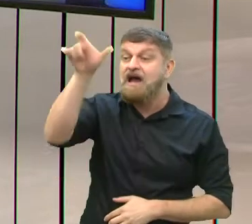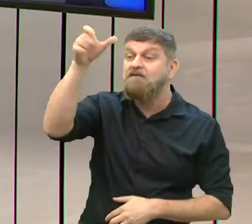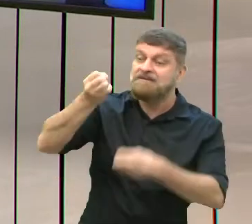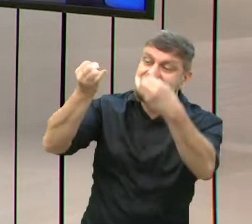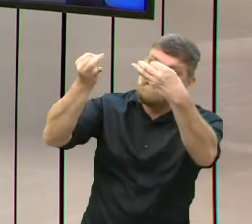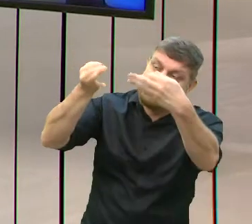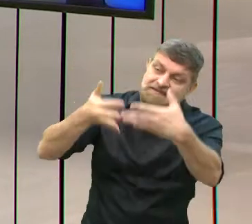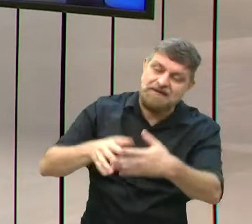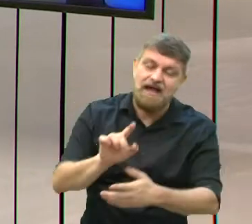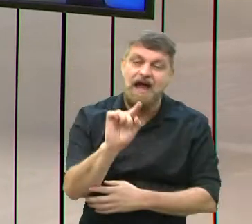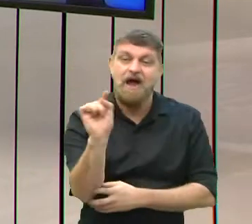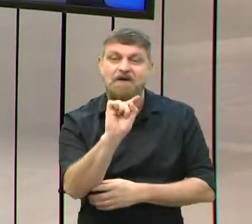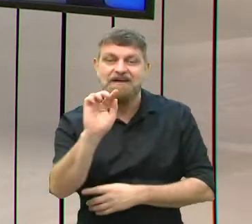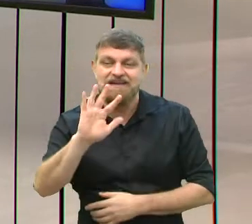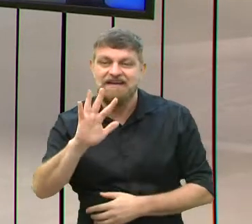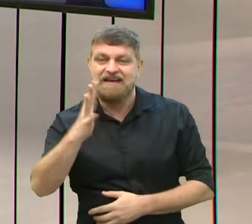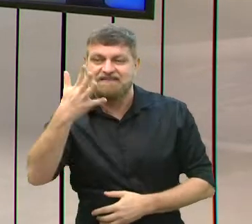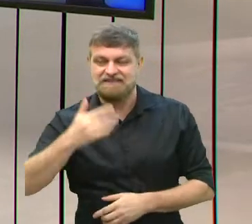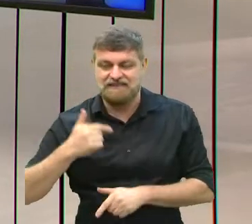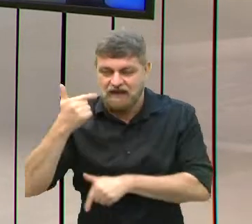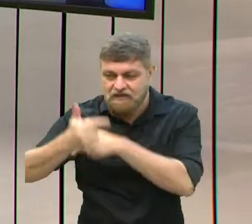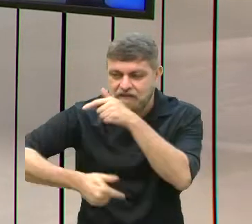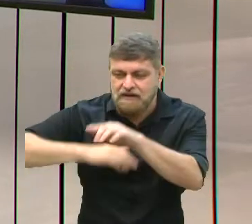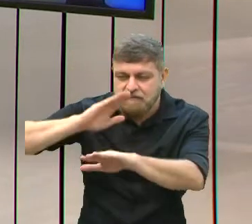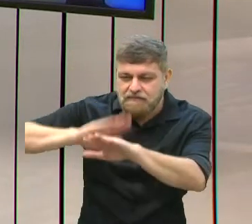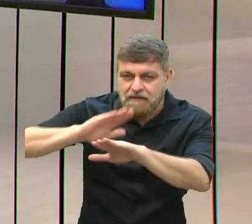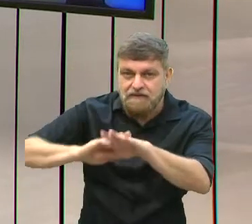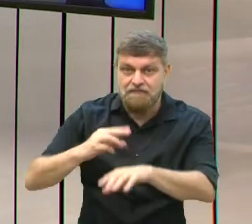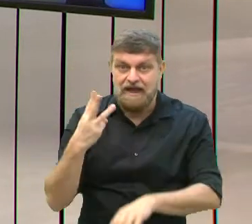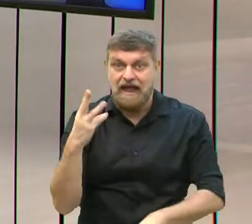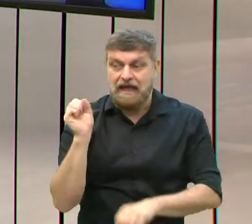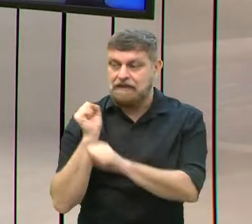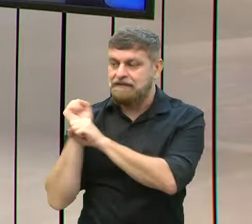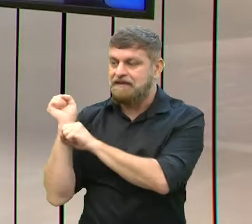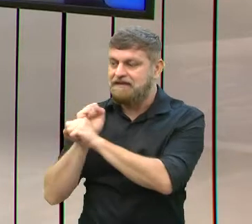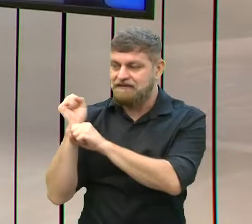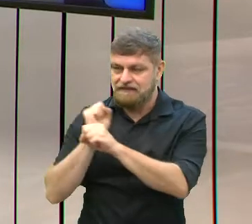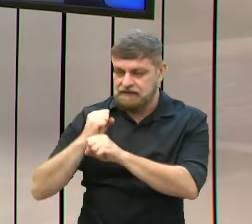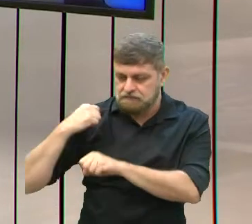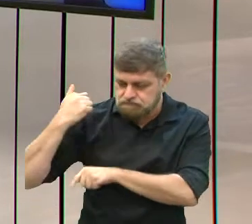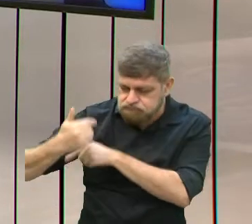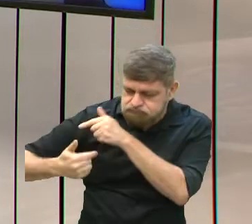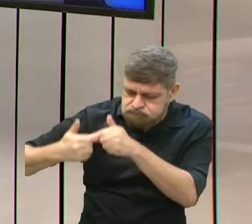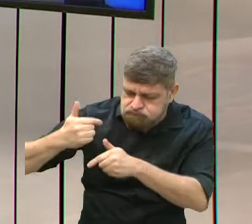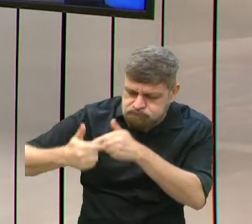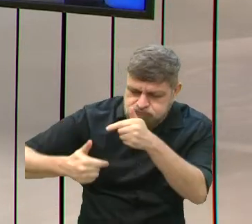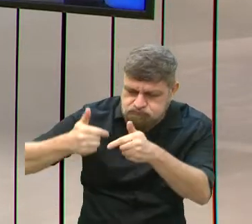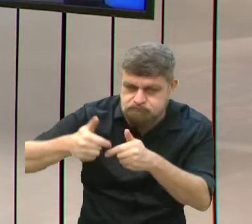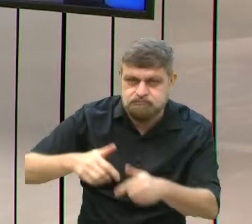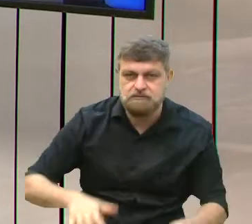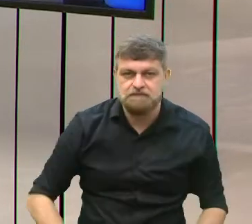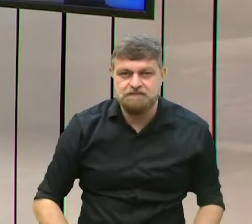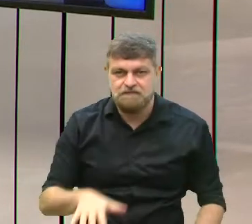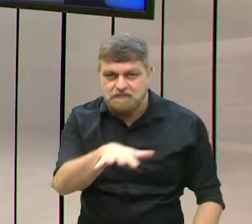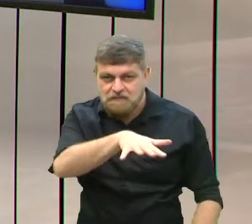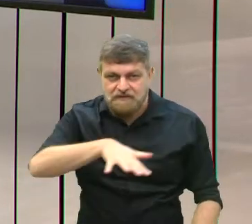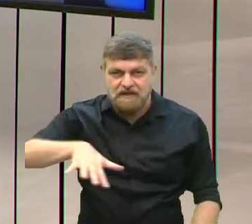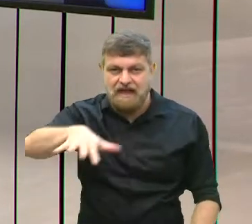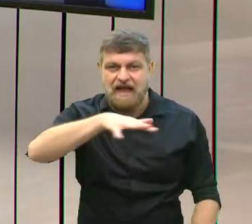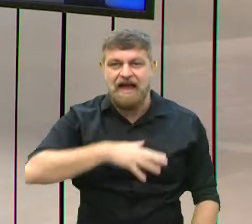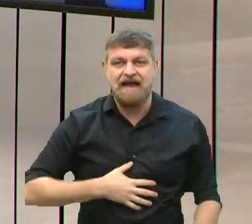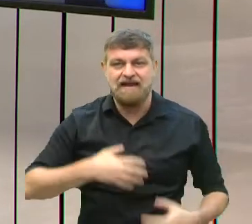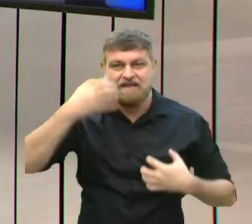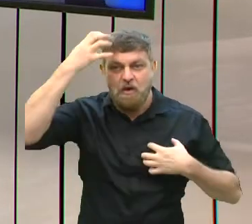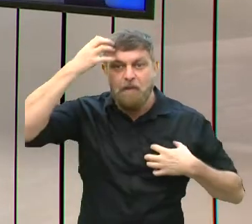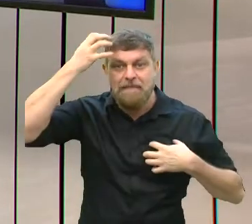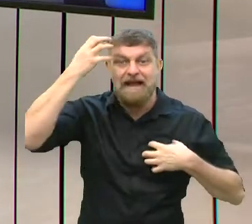senhora esse trabalho que a senhora vem executando. Já são mais de 30 anos de atuação nessa questão do